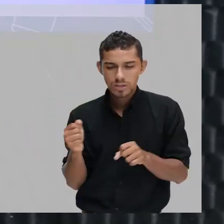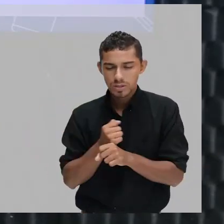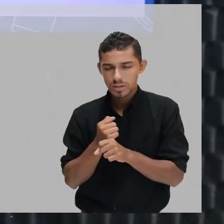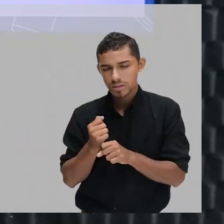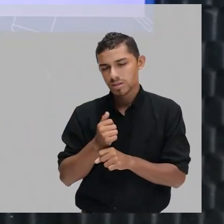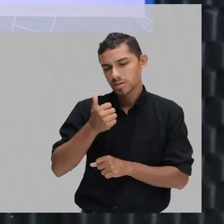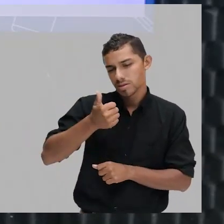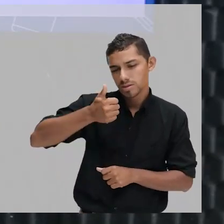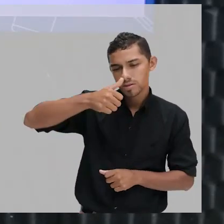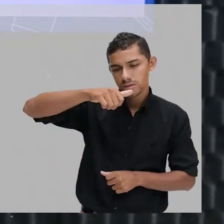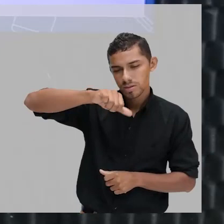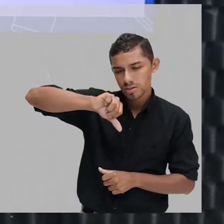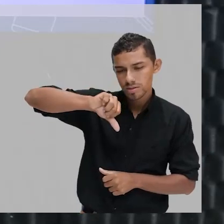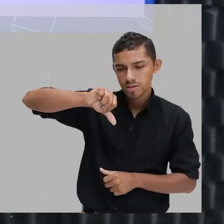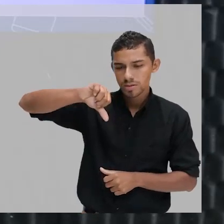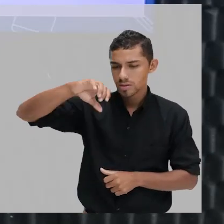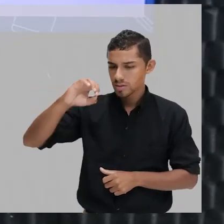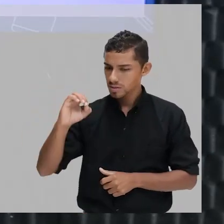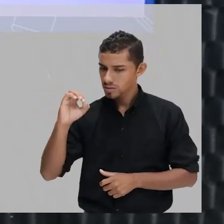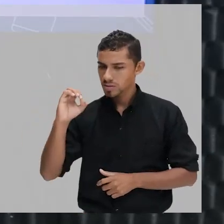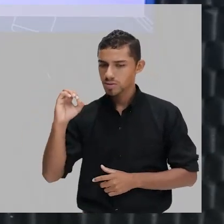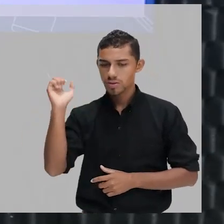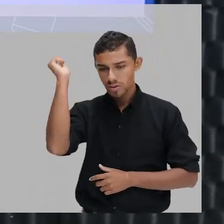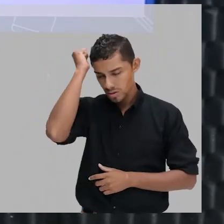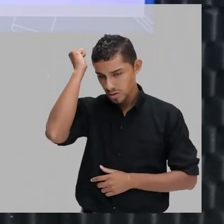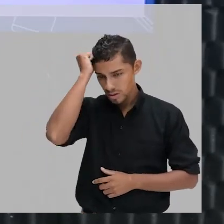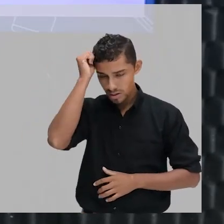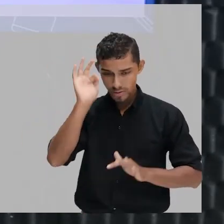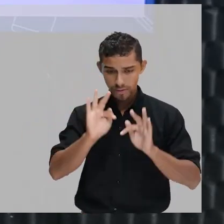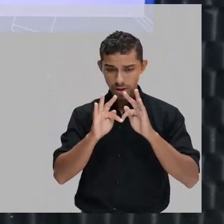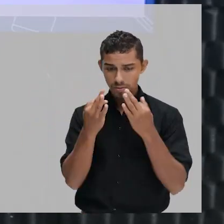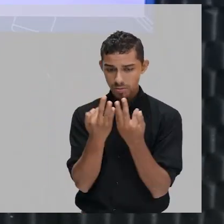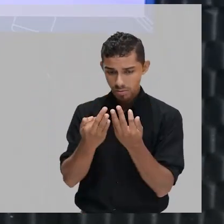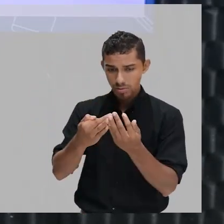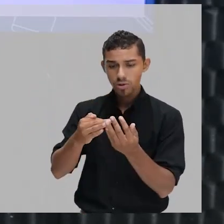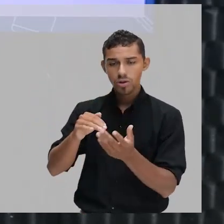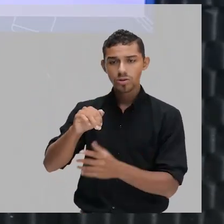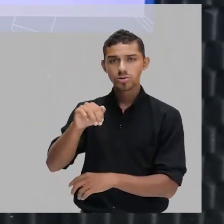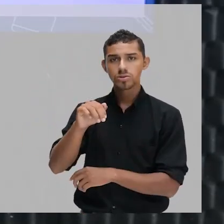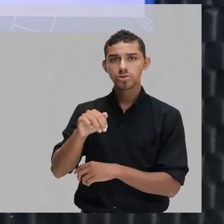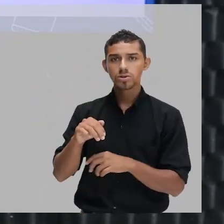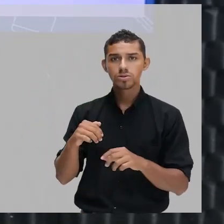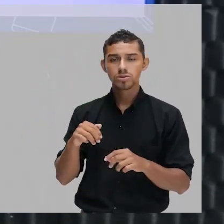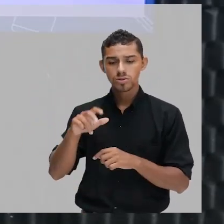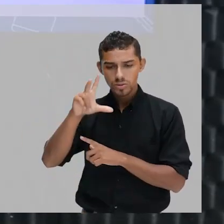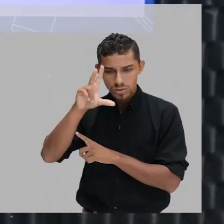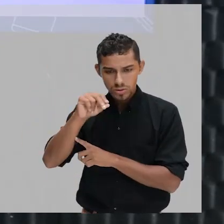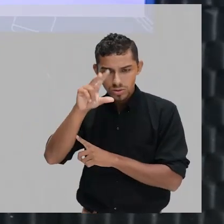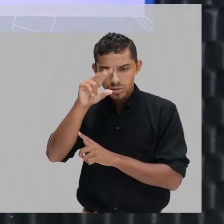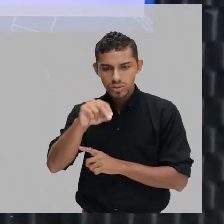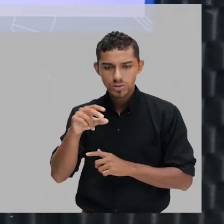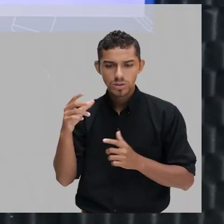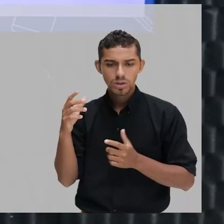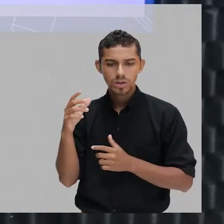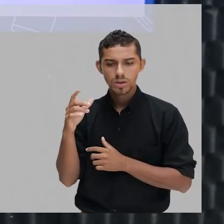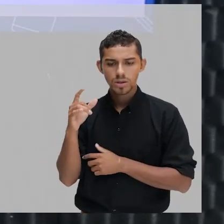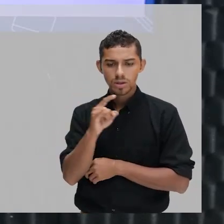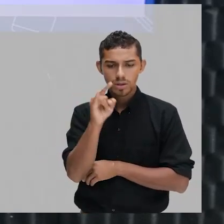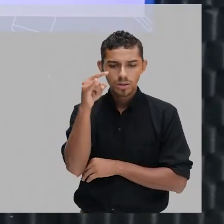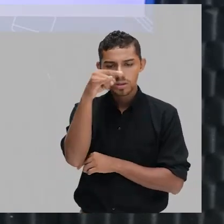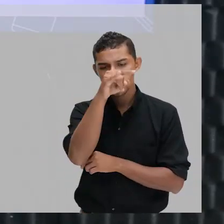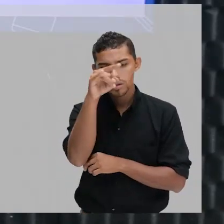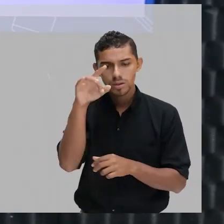estiver enganado, chamada Família Dinossauro, que os bonecos são literalmente manipuláveis a partir disso. No Brasil, há um outro programa infantil que